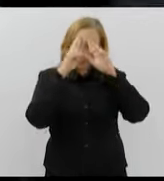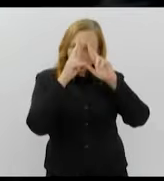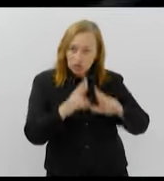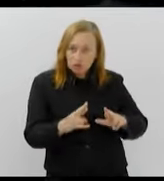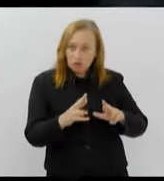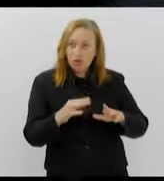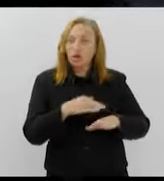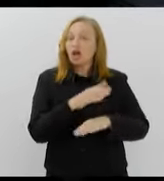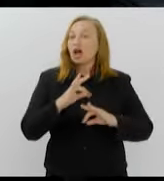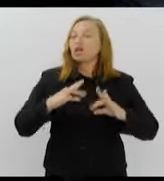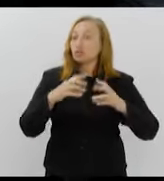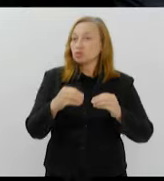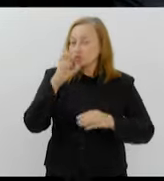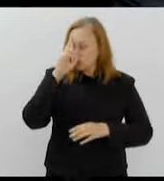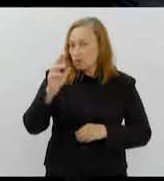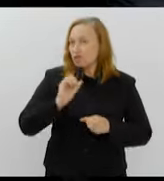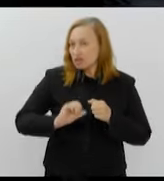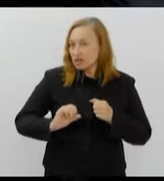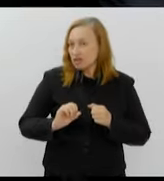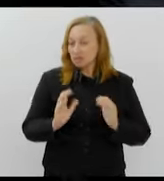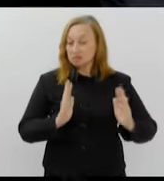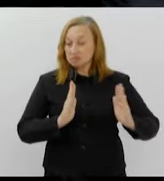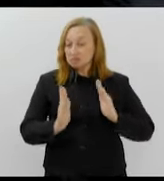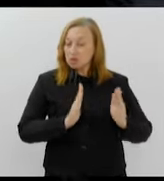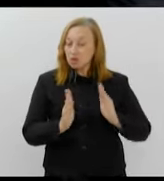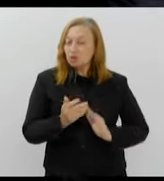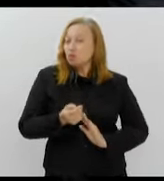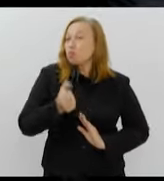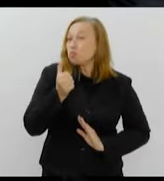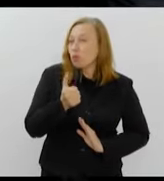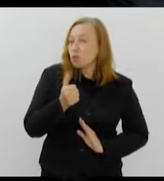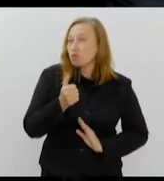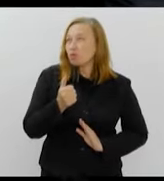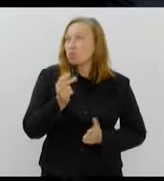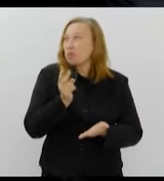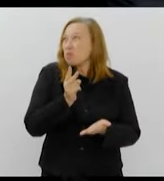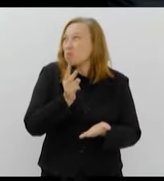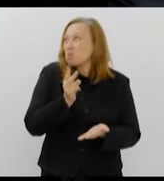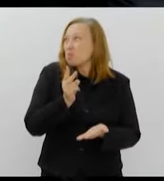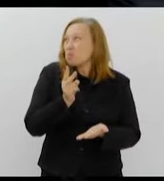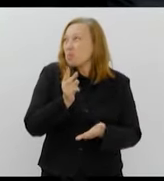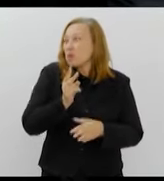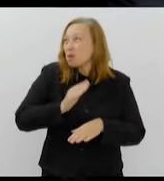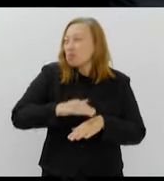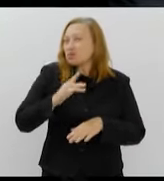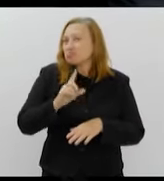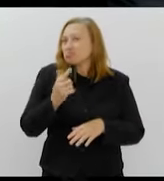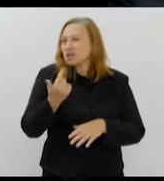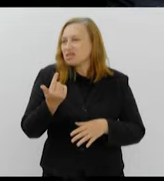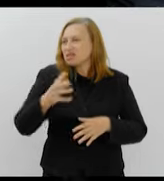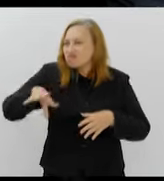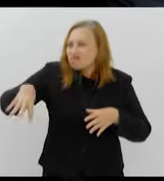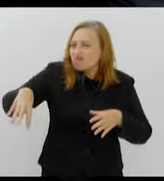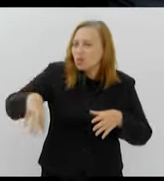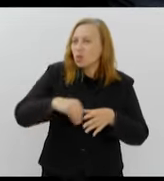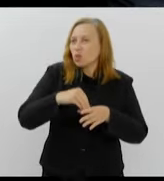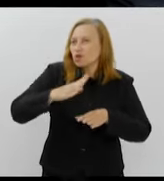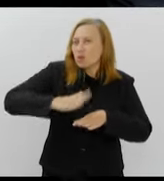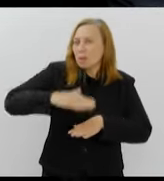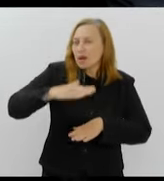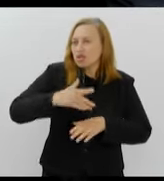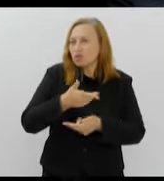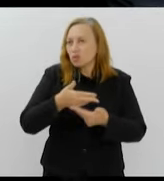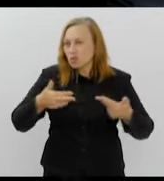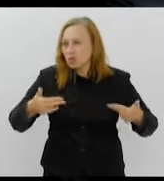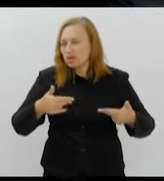tudo que o senhor fez que nesse curto espaço de tempo por mais que não pudesse ter implementado uma política pública a ponto de mudar Definitivamente a história da segurança